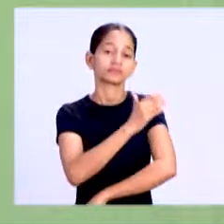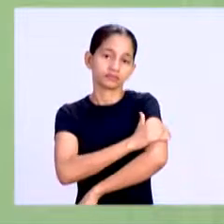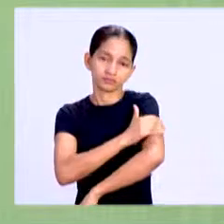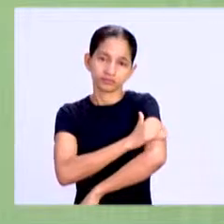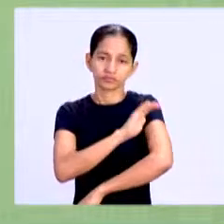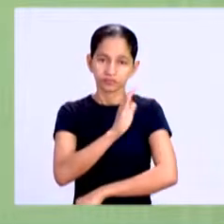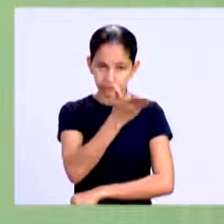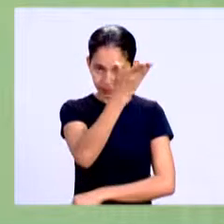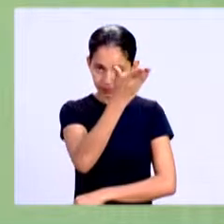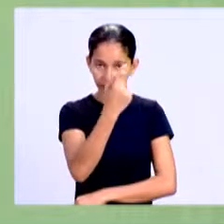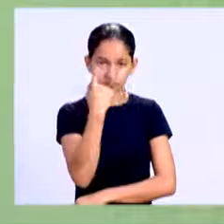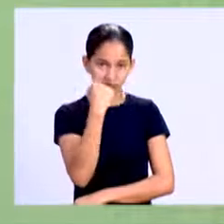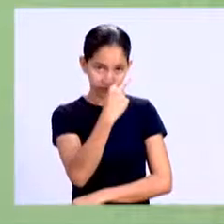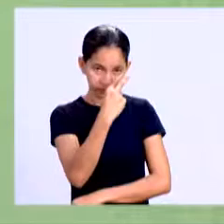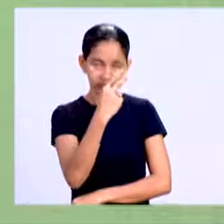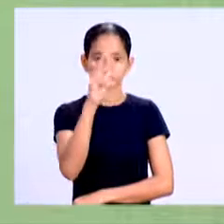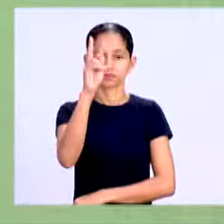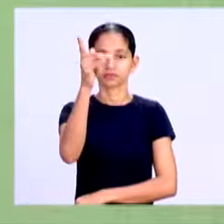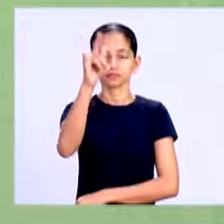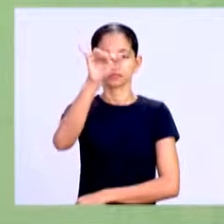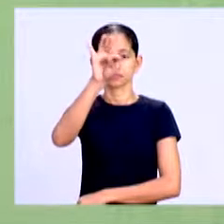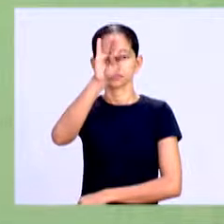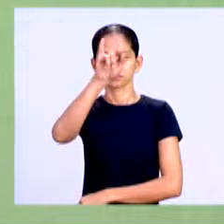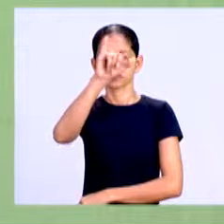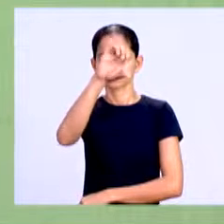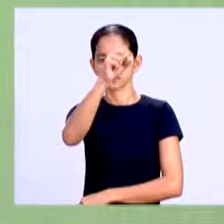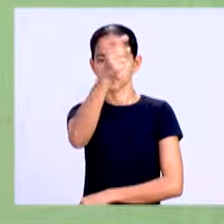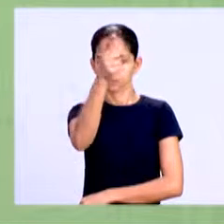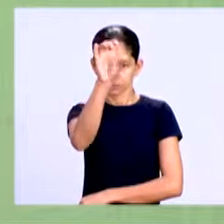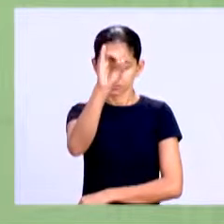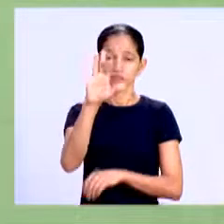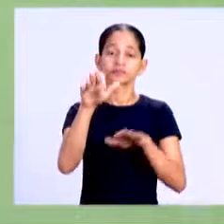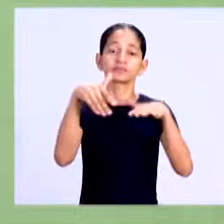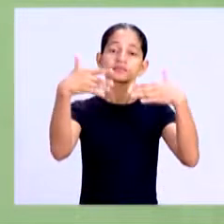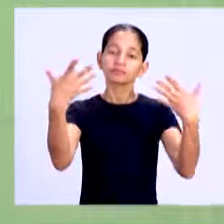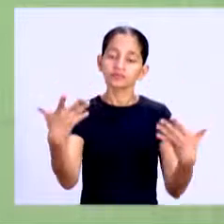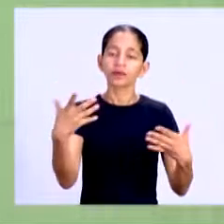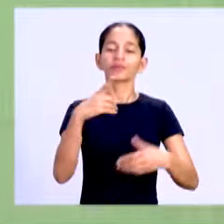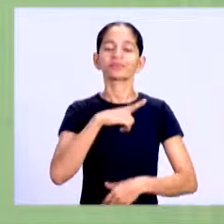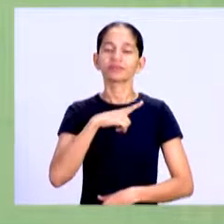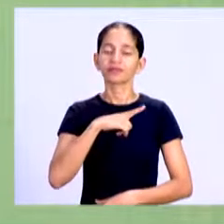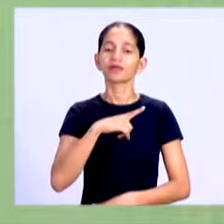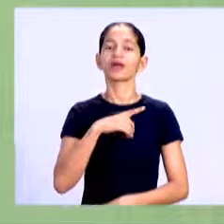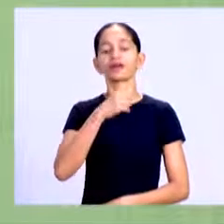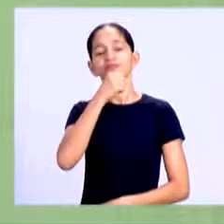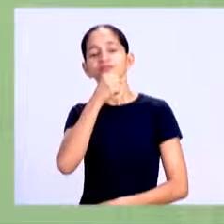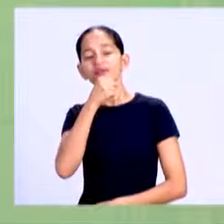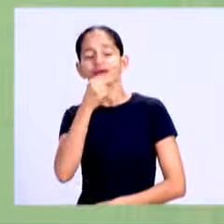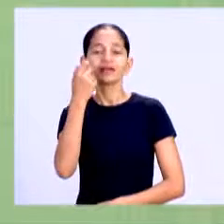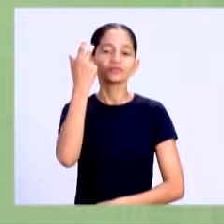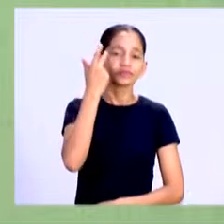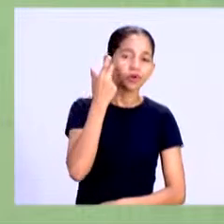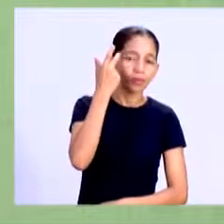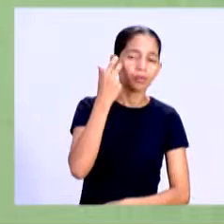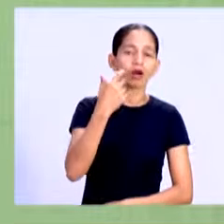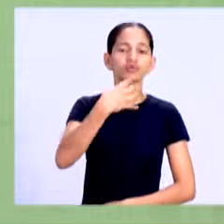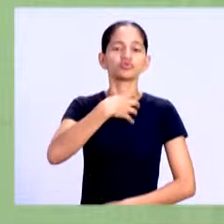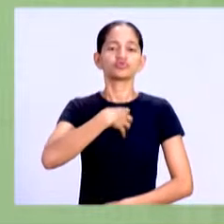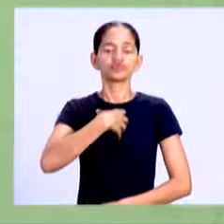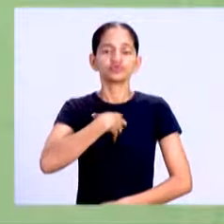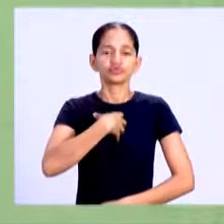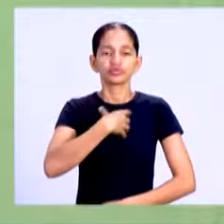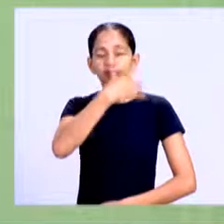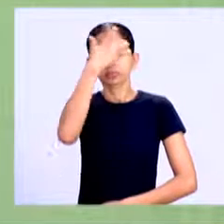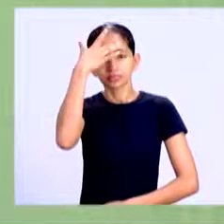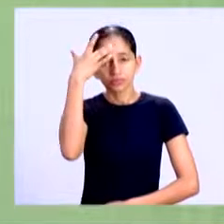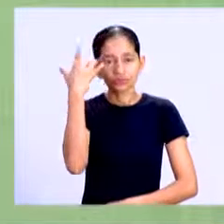Hipertensão. Devido às características próprias do envelhecimento, as pessoas idosas